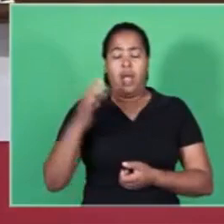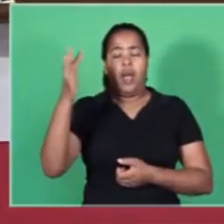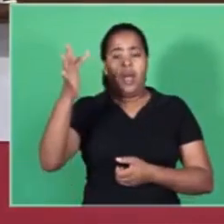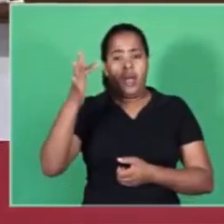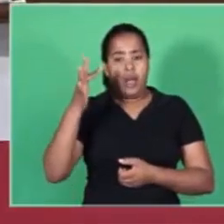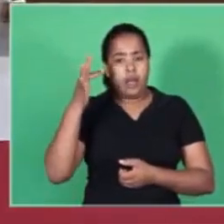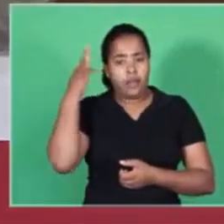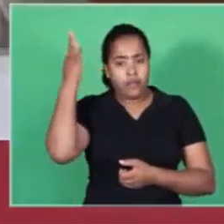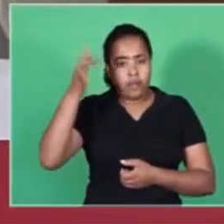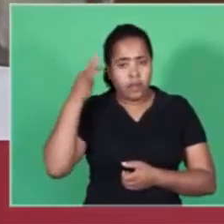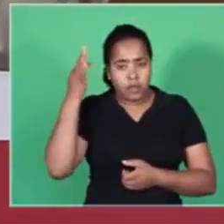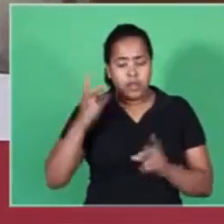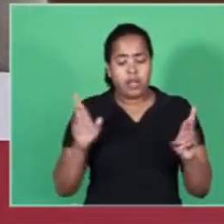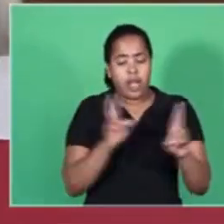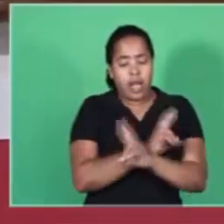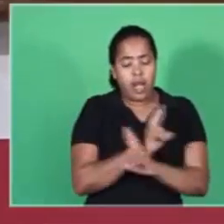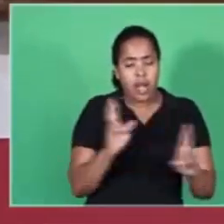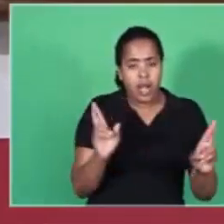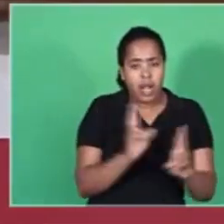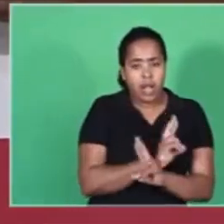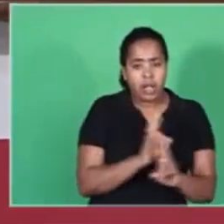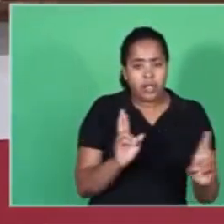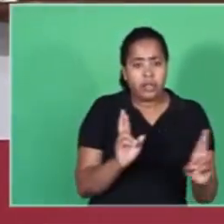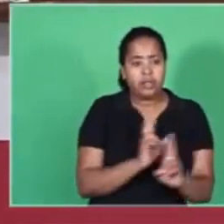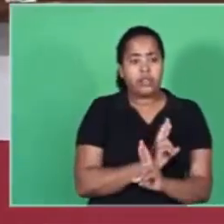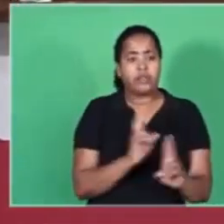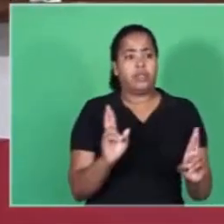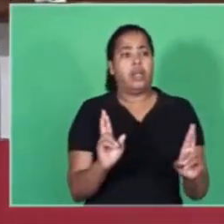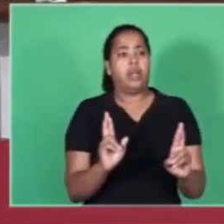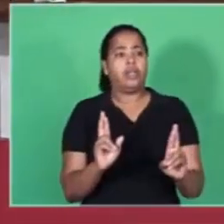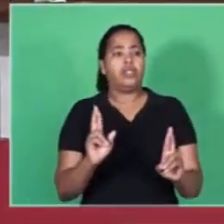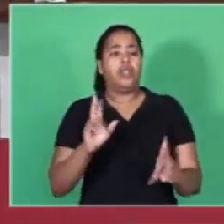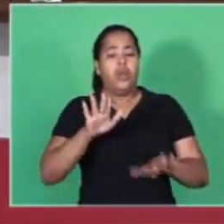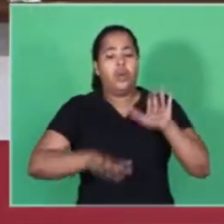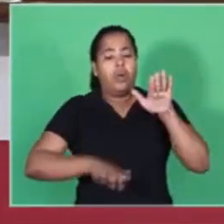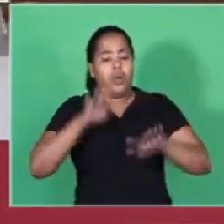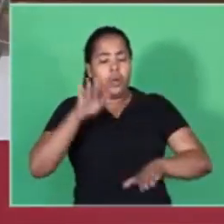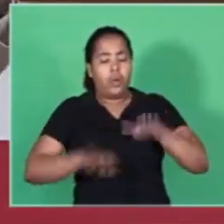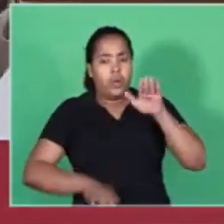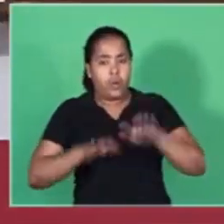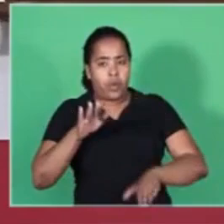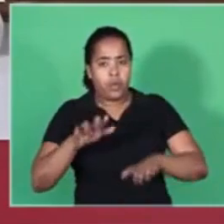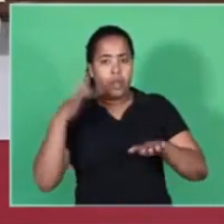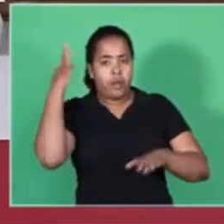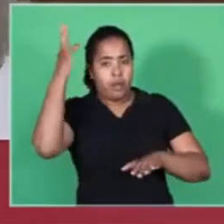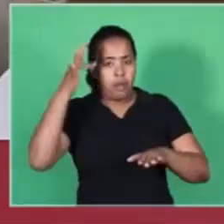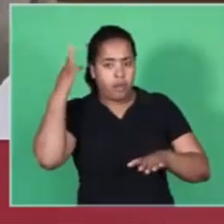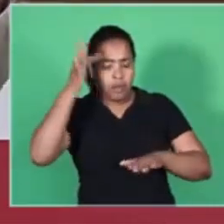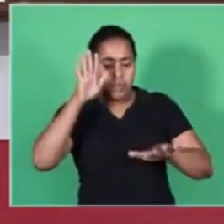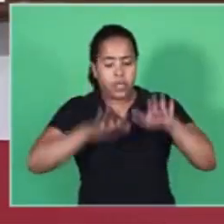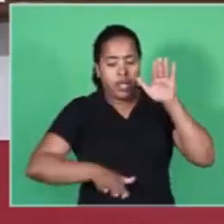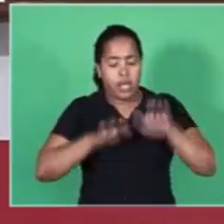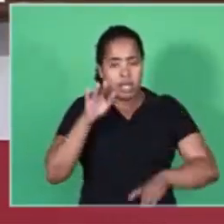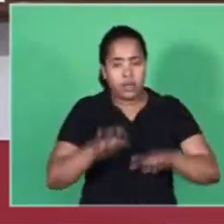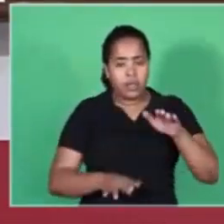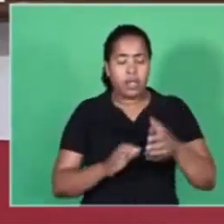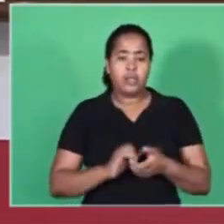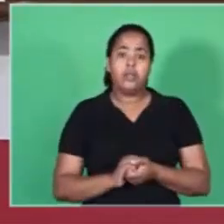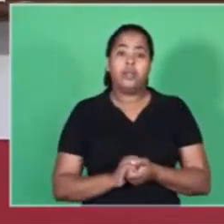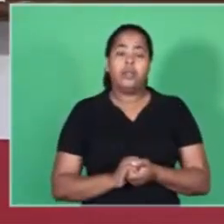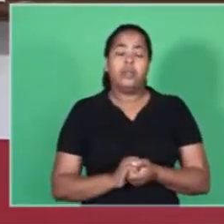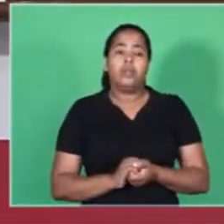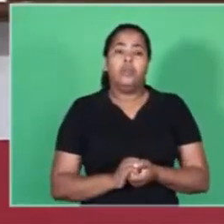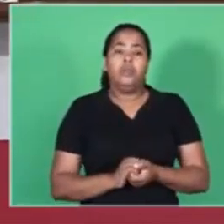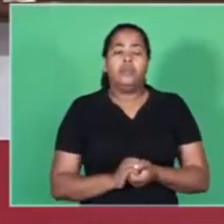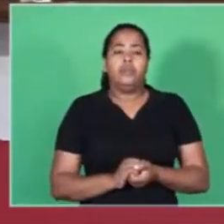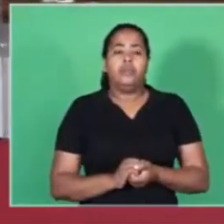relatividade, do relativismo, filosofia do não sei o quê. Tá? O Evangelho perdeu o rumo, porque ele